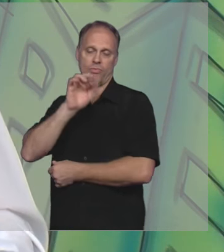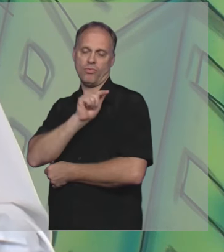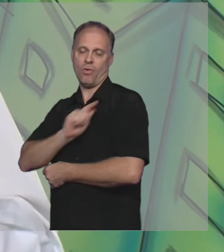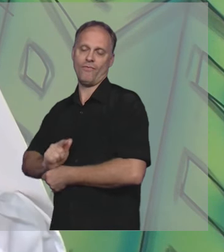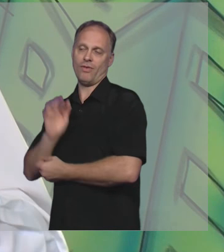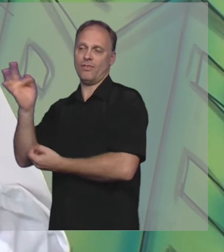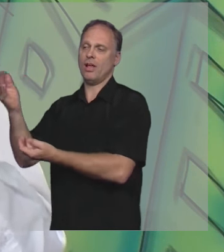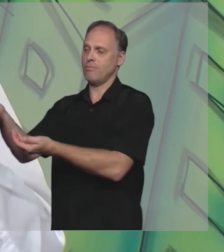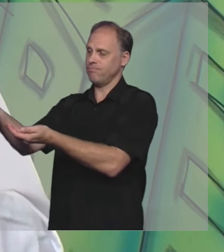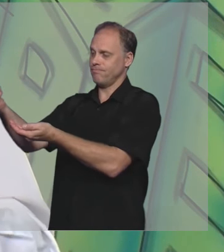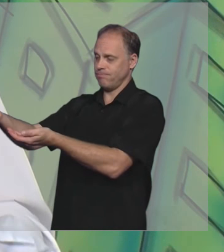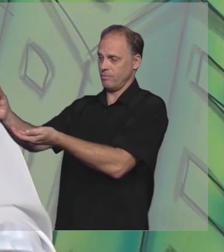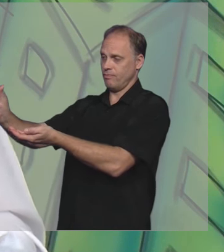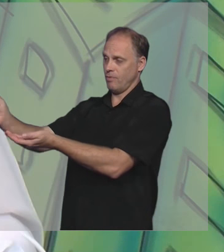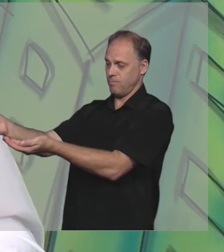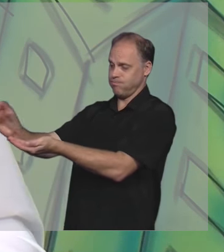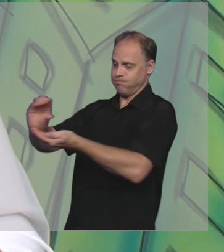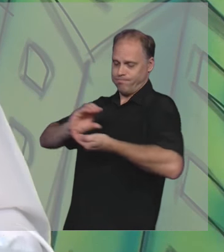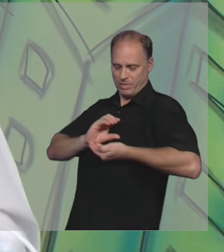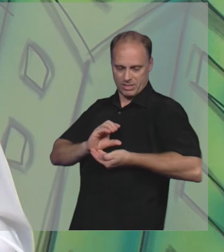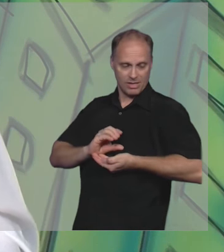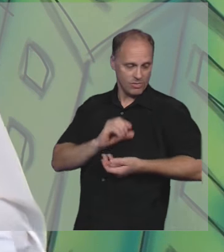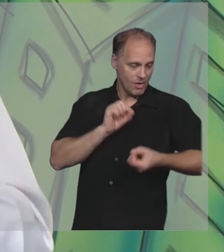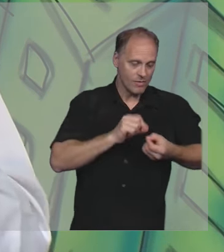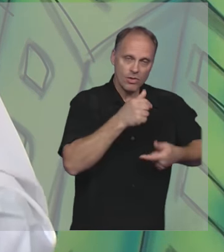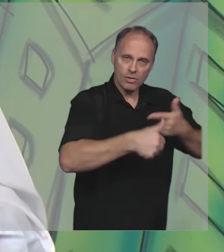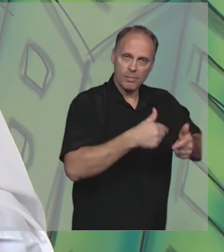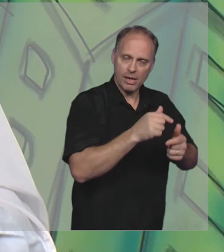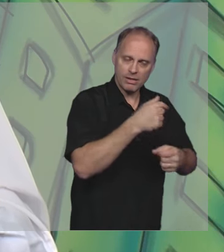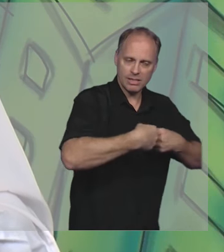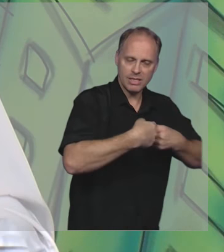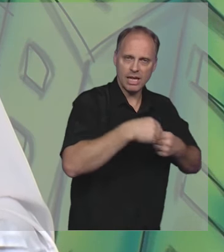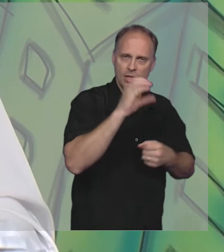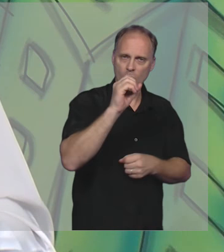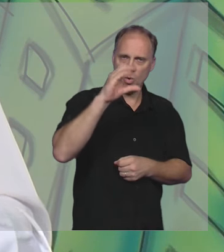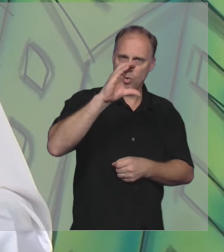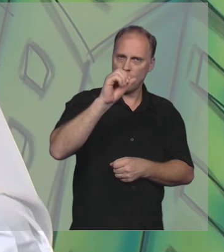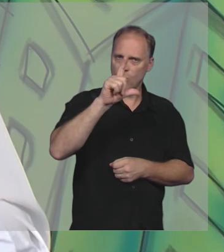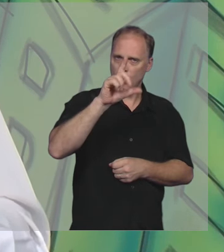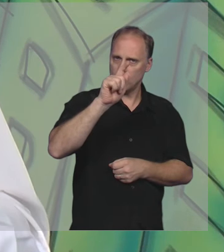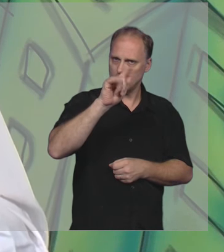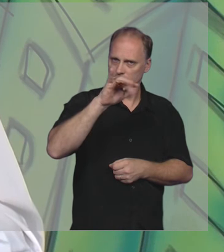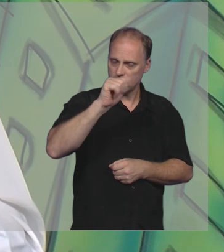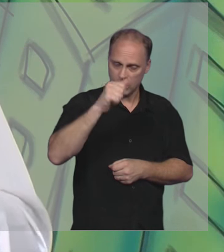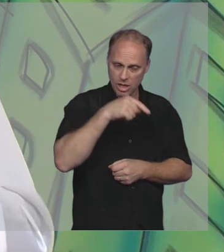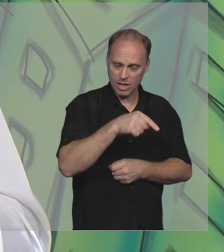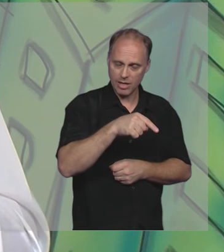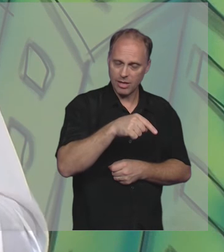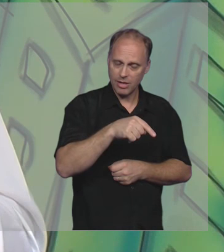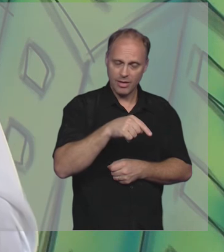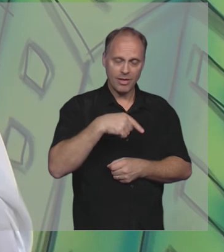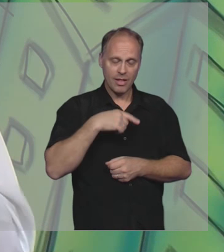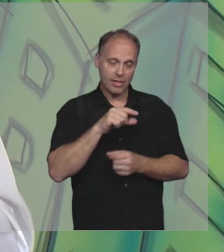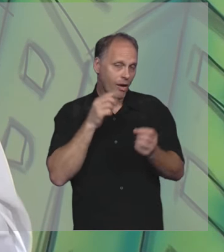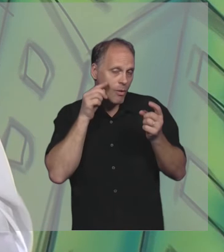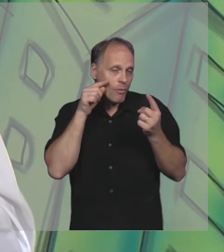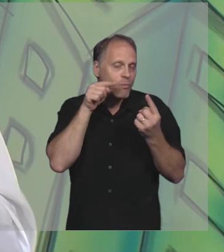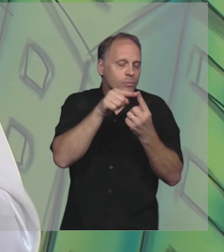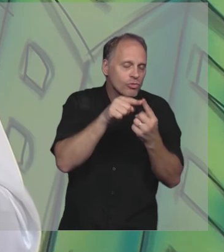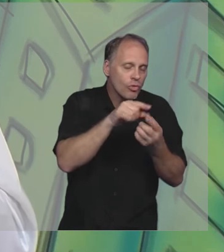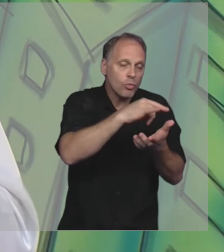governo federal para fazer uma referência aqui na nossa cidade com oncologia, ali a oncologia ela está destinada